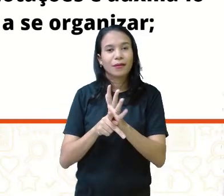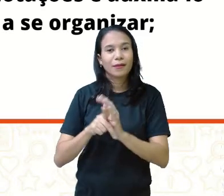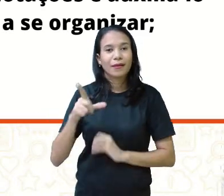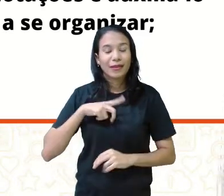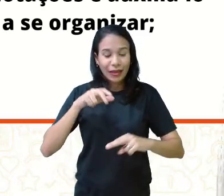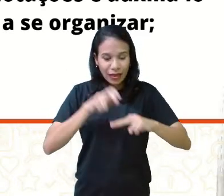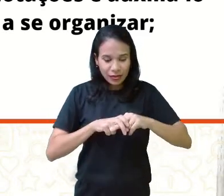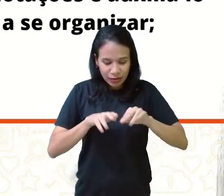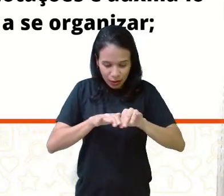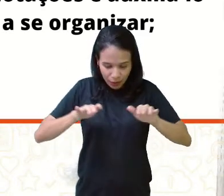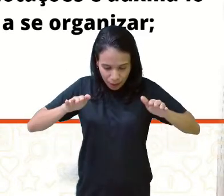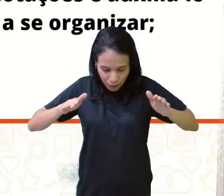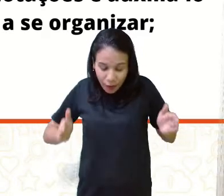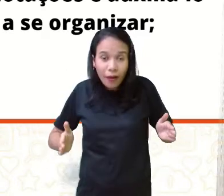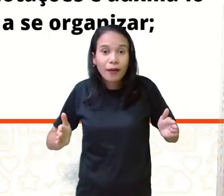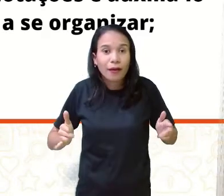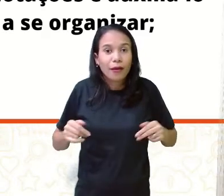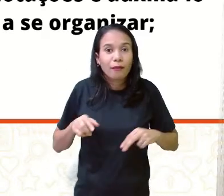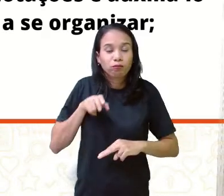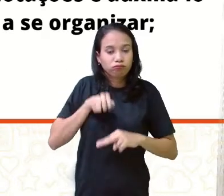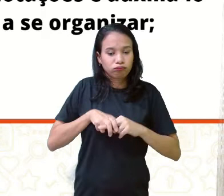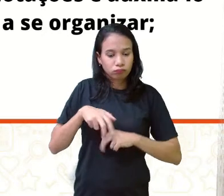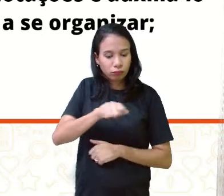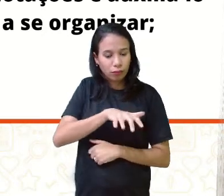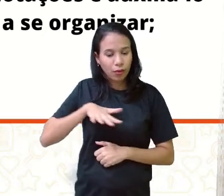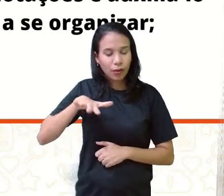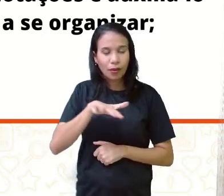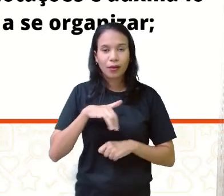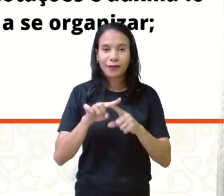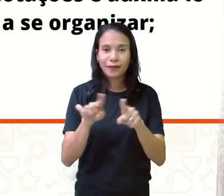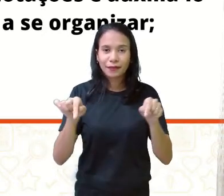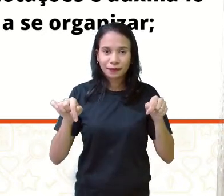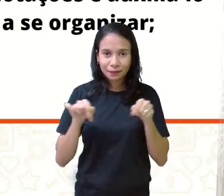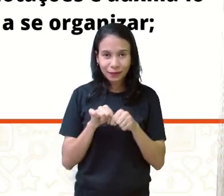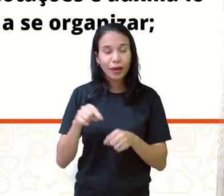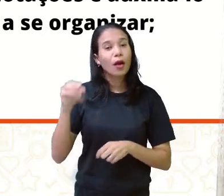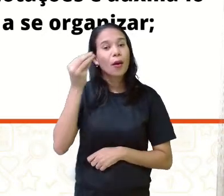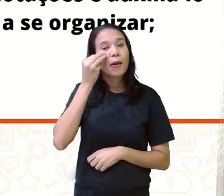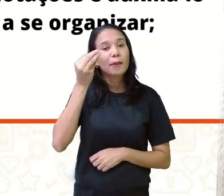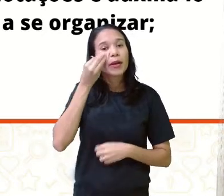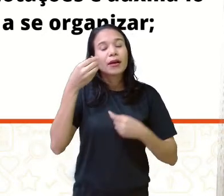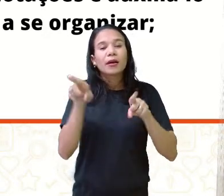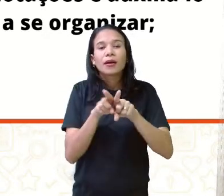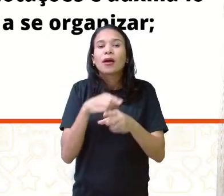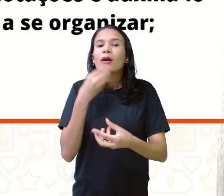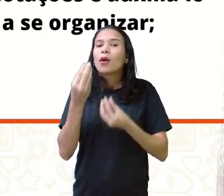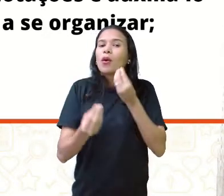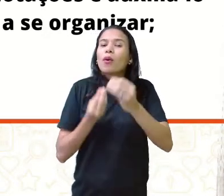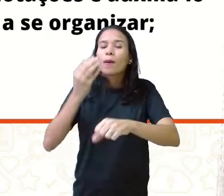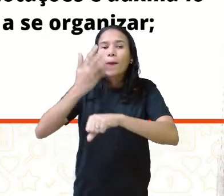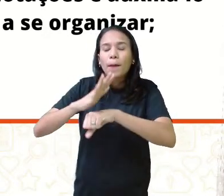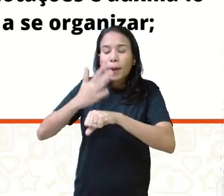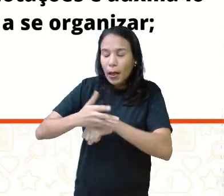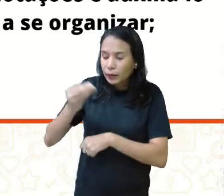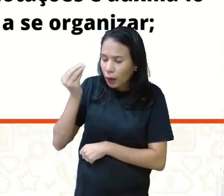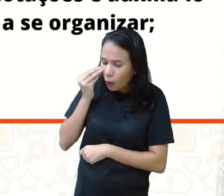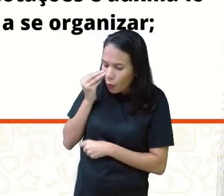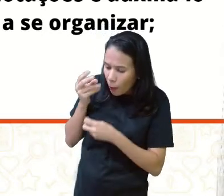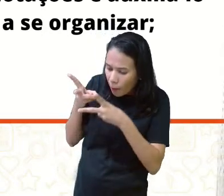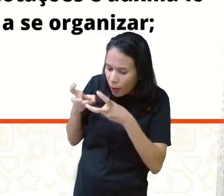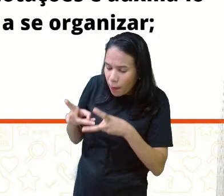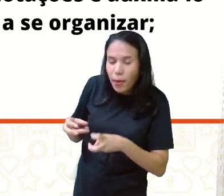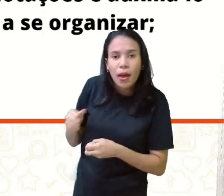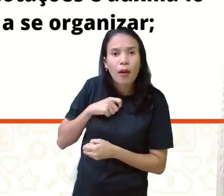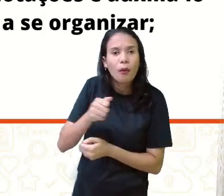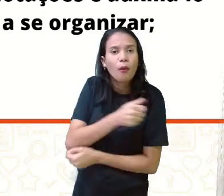carteira, na sua mesa, no seu espaço ali na sala. Observar como ele faz as anotações